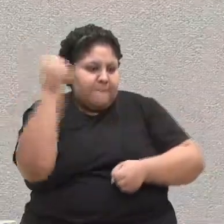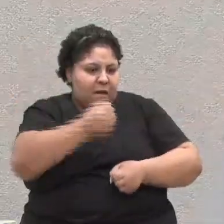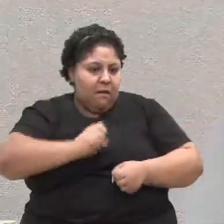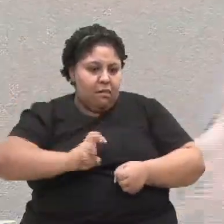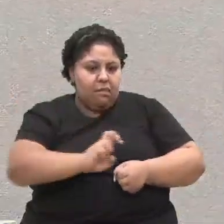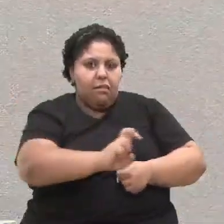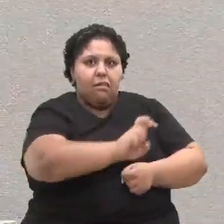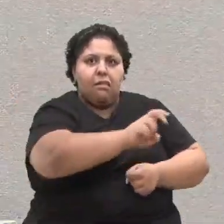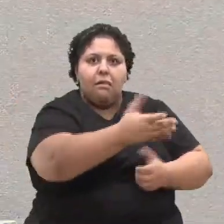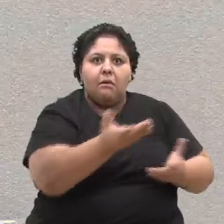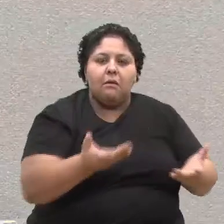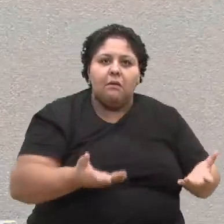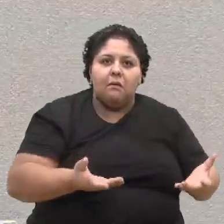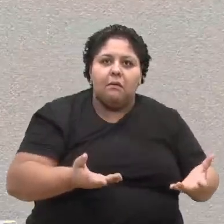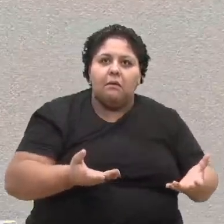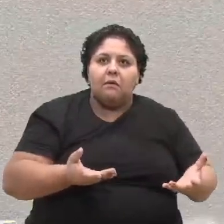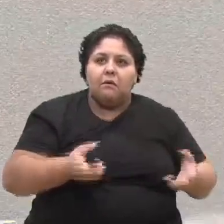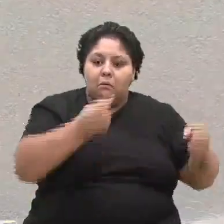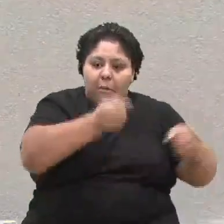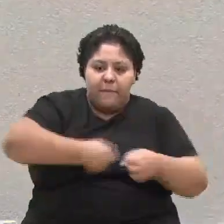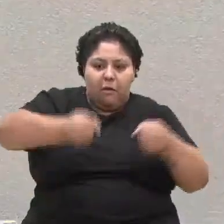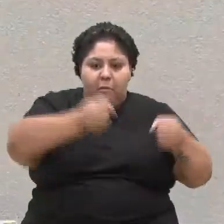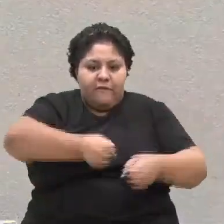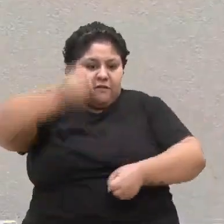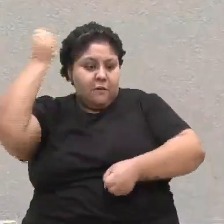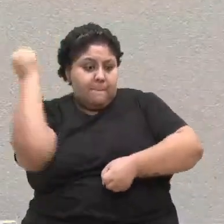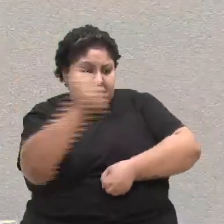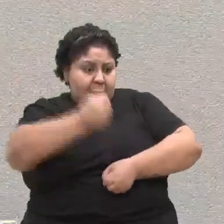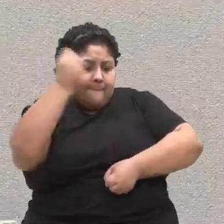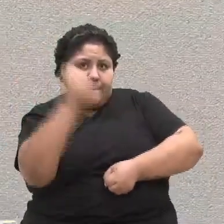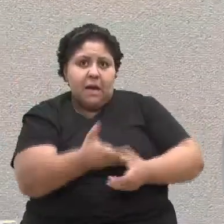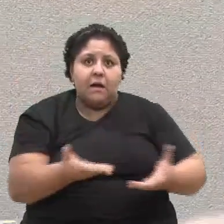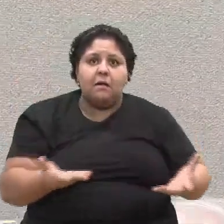a cobra entrou lá. É o caramujo que o vereador